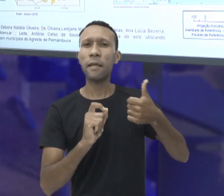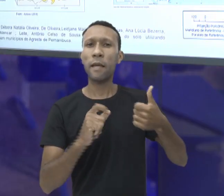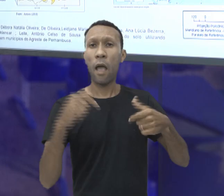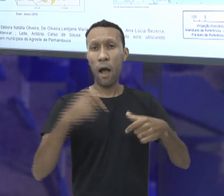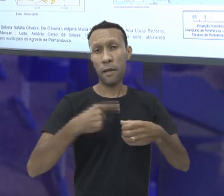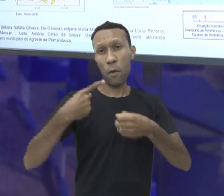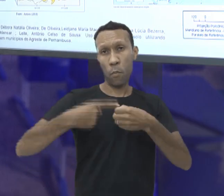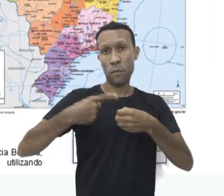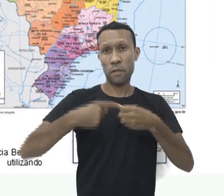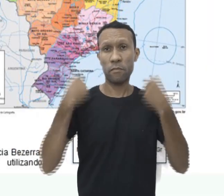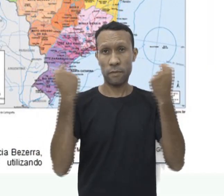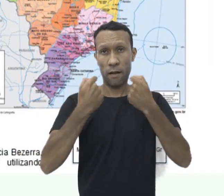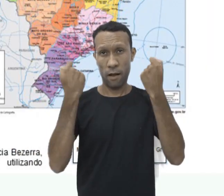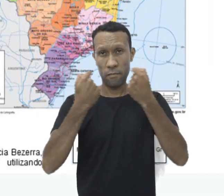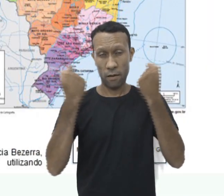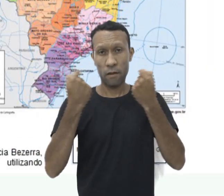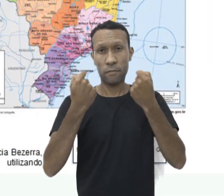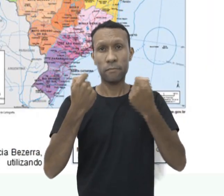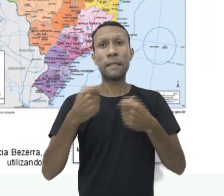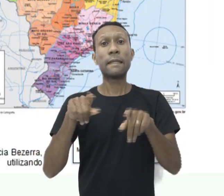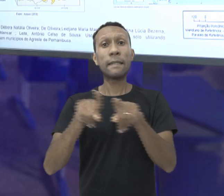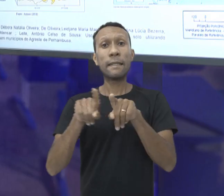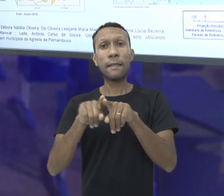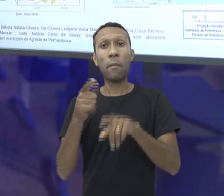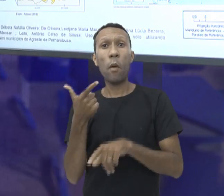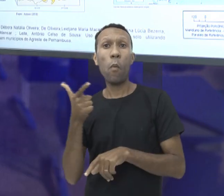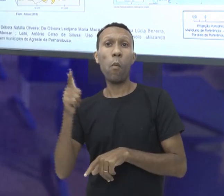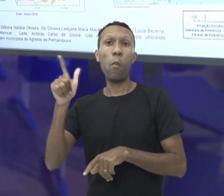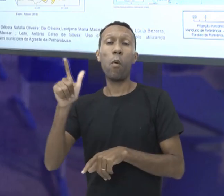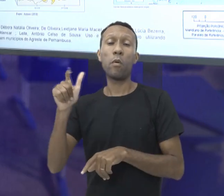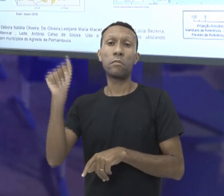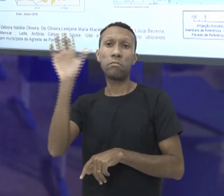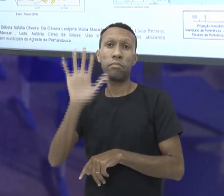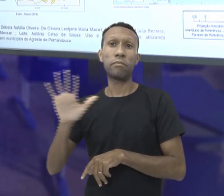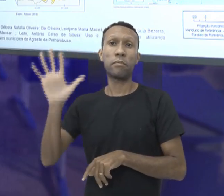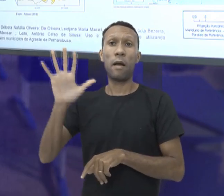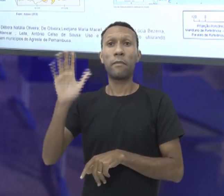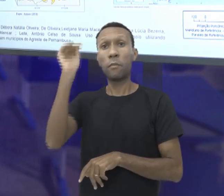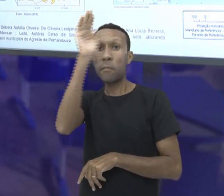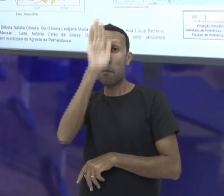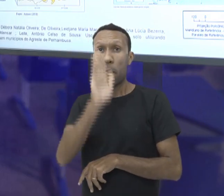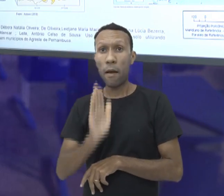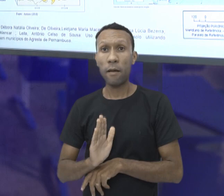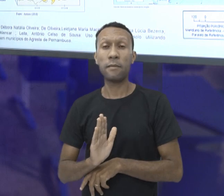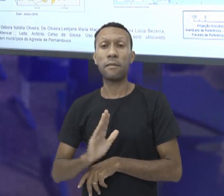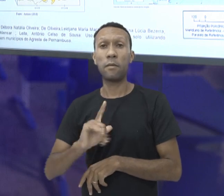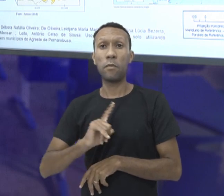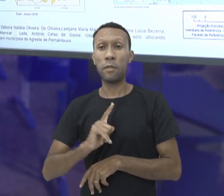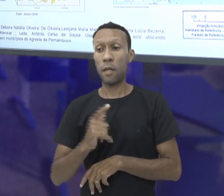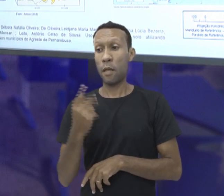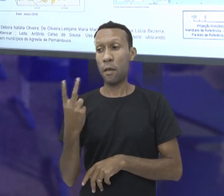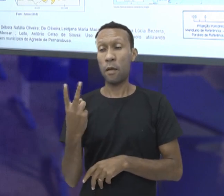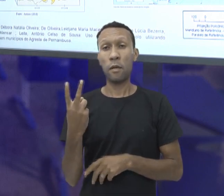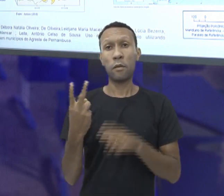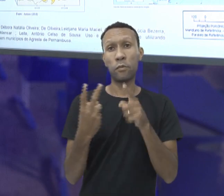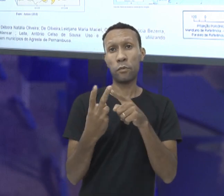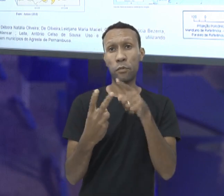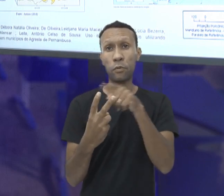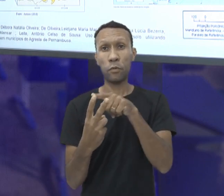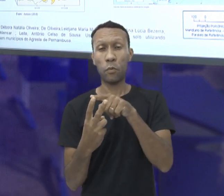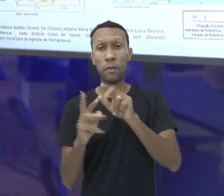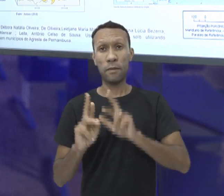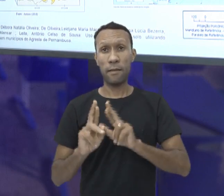município de Caruaru e temos o mapa político do Brasil. Ele tem dois tamanhos e duas escalas